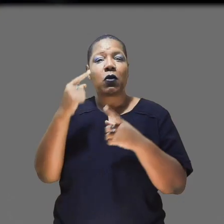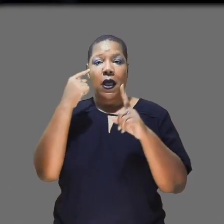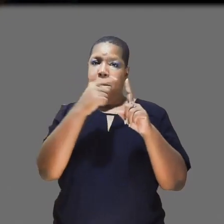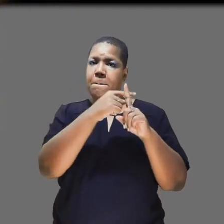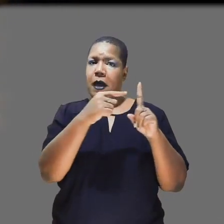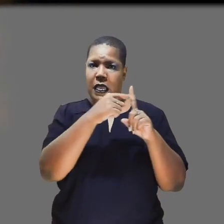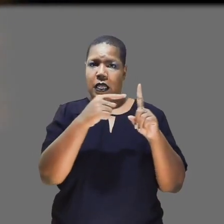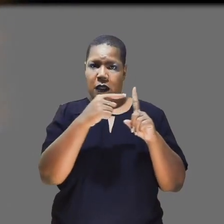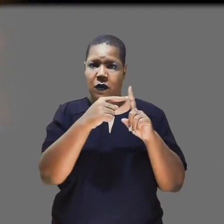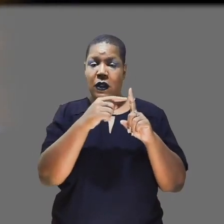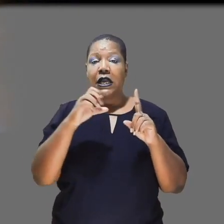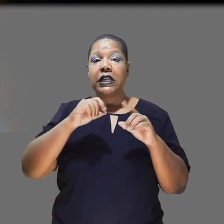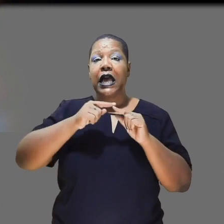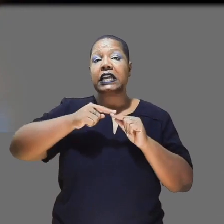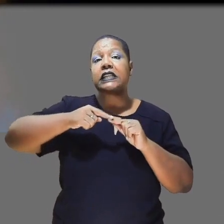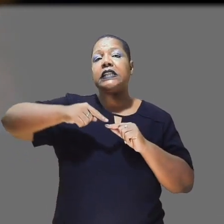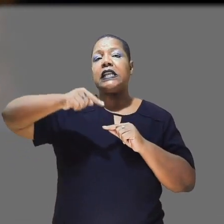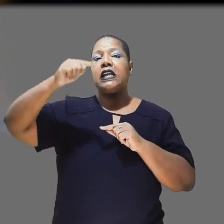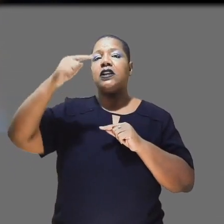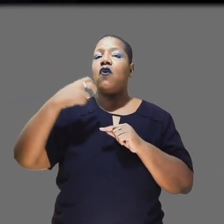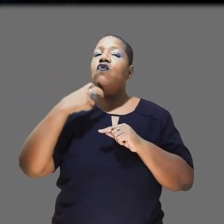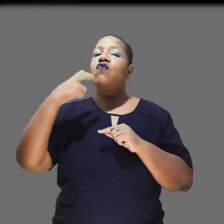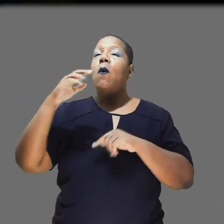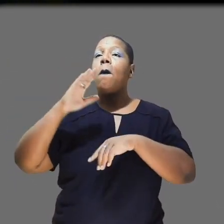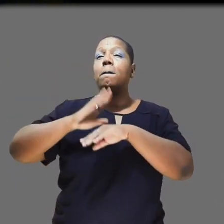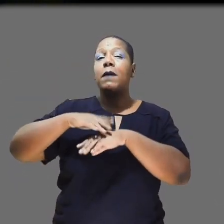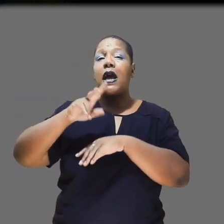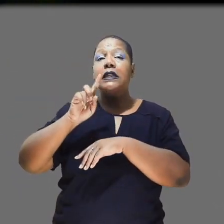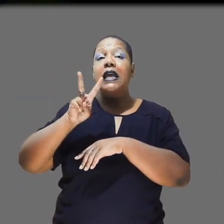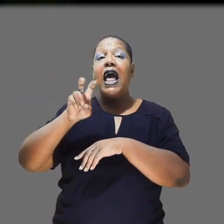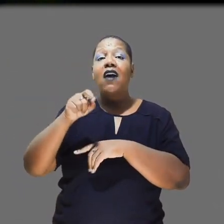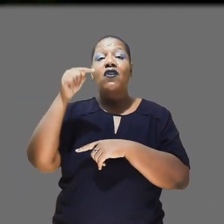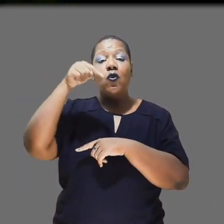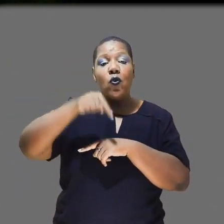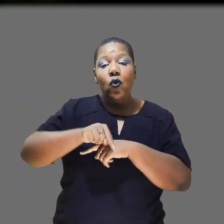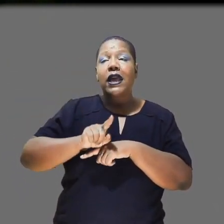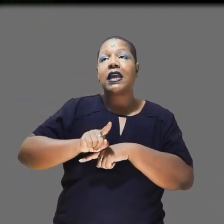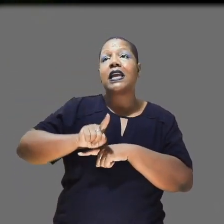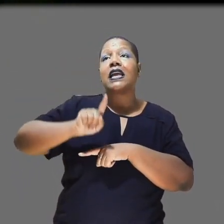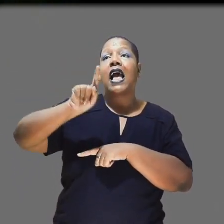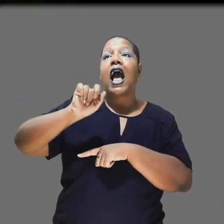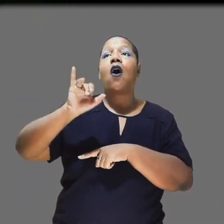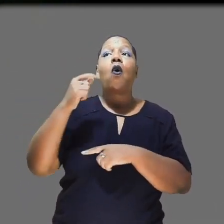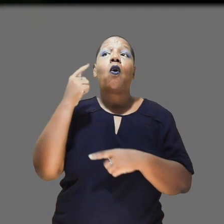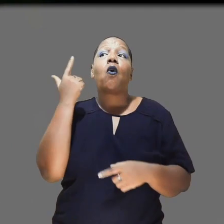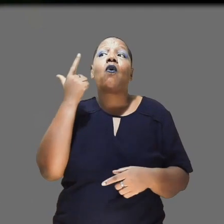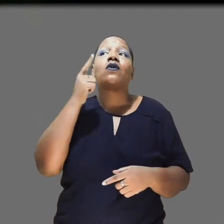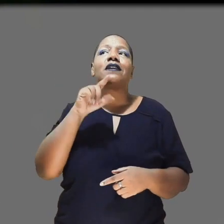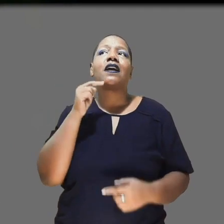parâmetros: extensão vocal, qual a nota mais grave e qual a nota mais aguda um dado cantor é capaz de